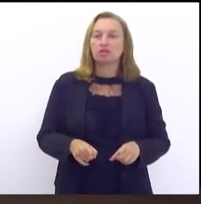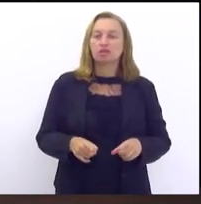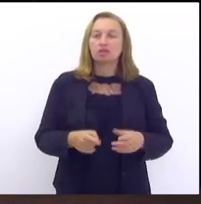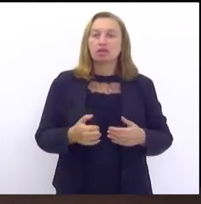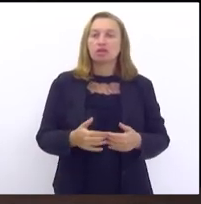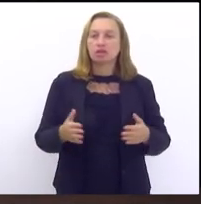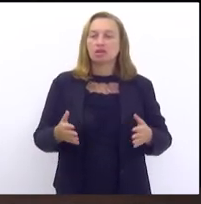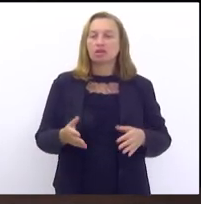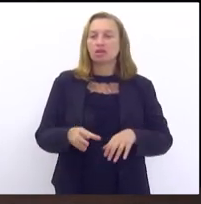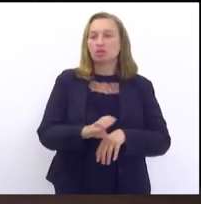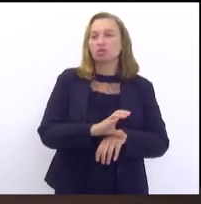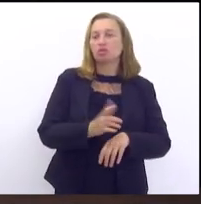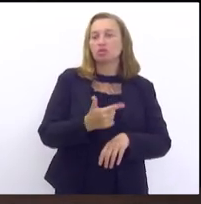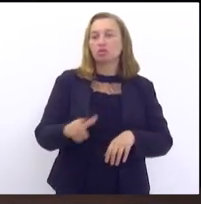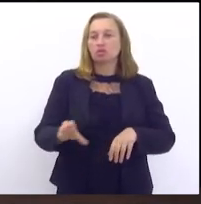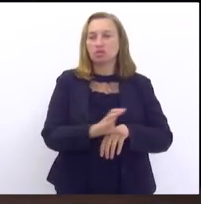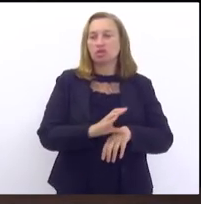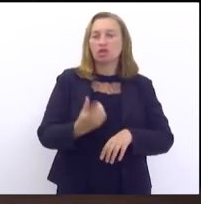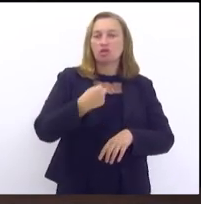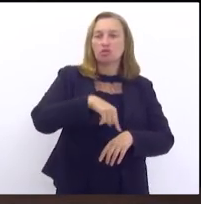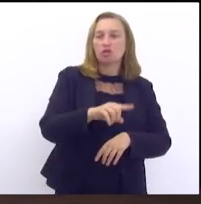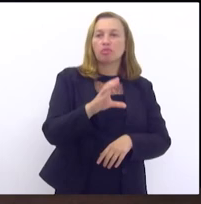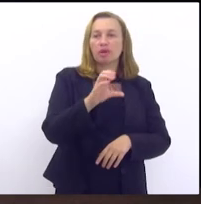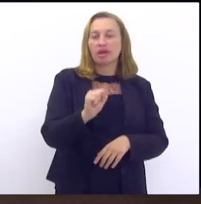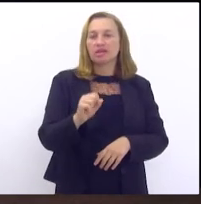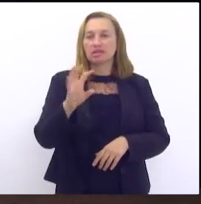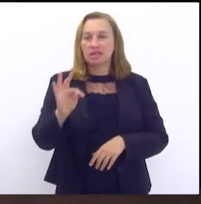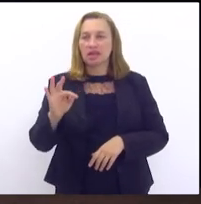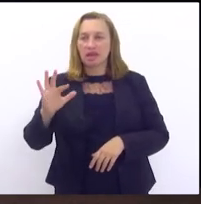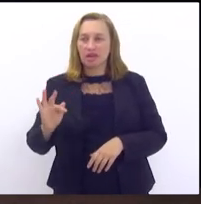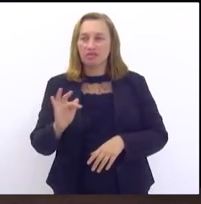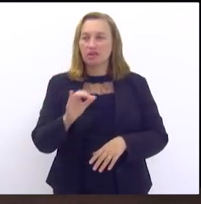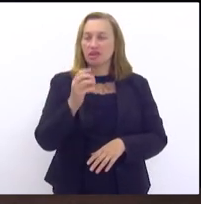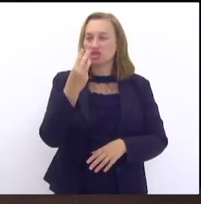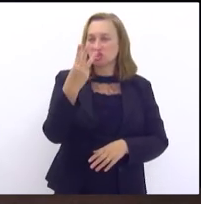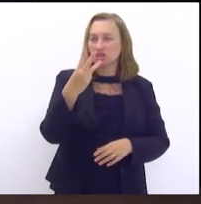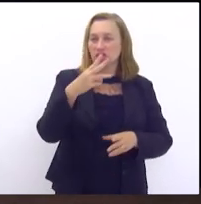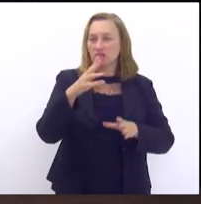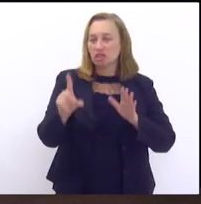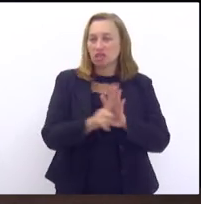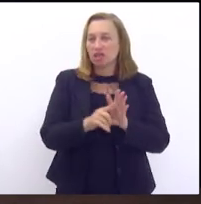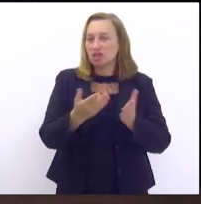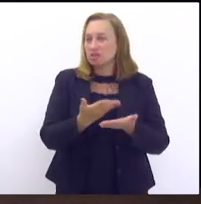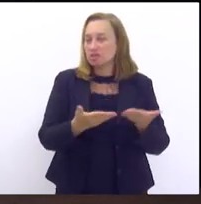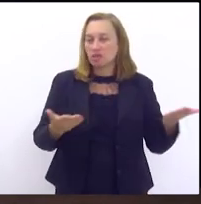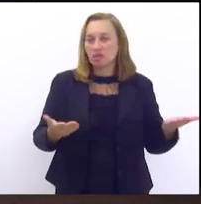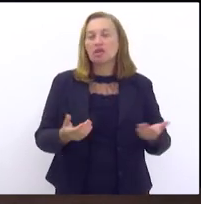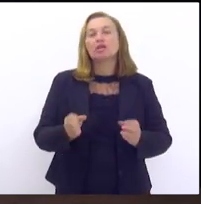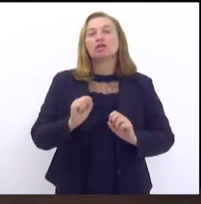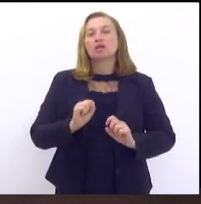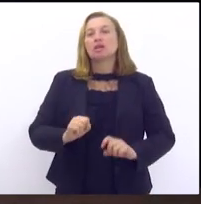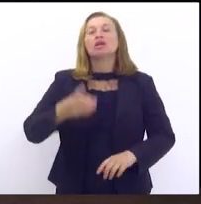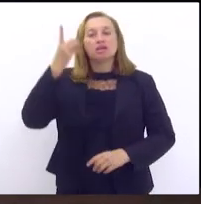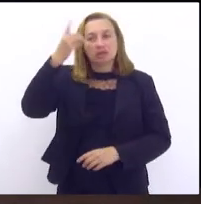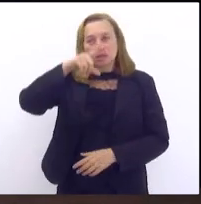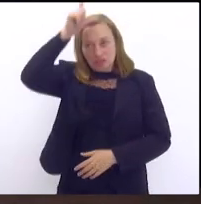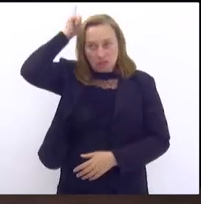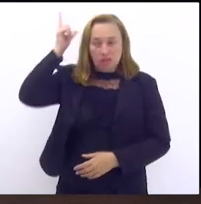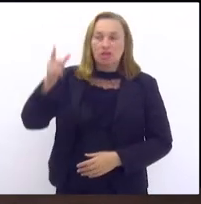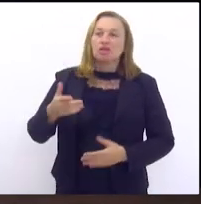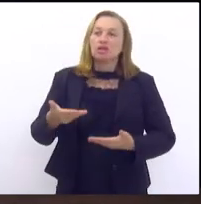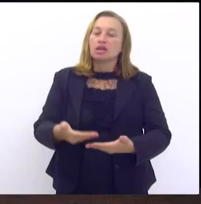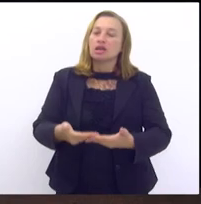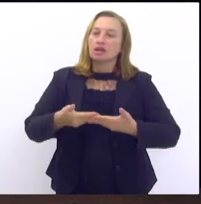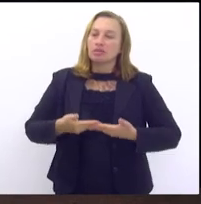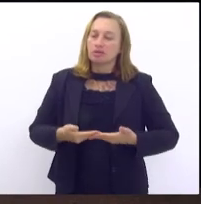inconstitucionalidade, foi para o STF, e as três leis caíram. Espero sim, deputado Luiz Paulo, que o governador encaminhe para essa